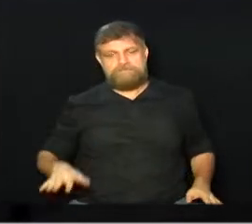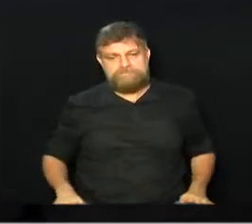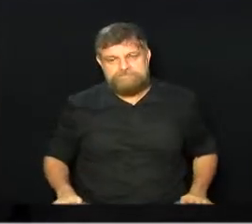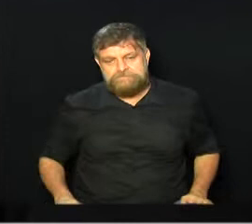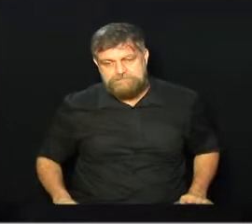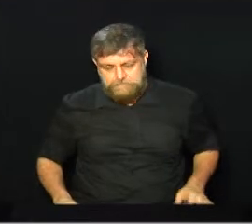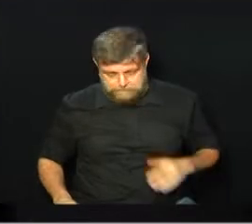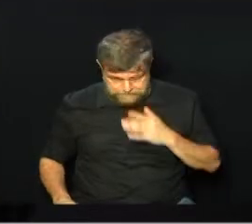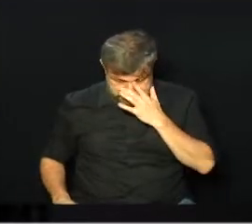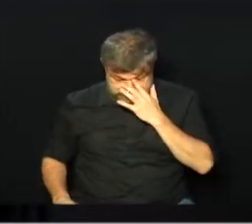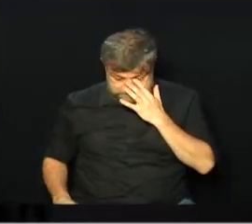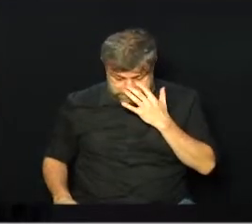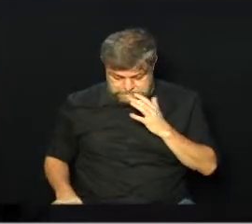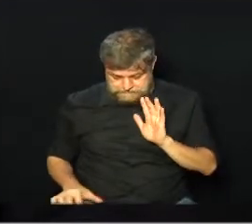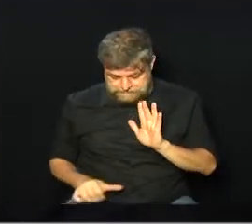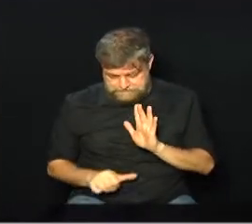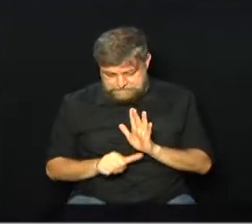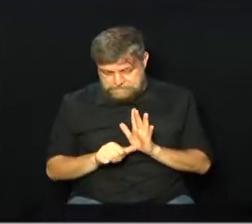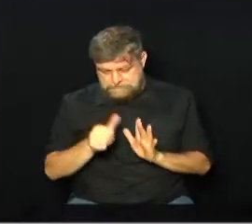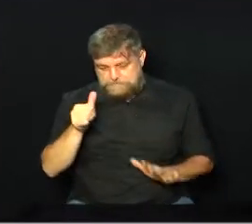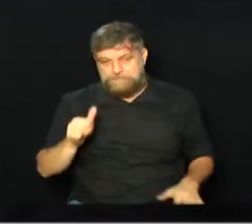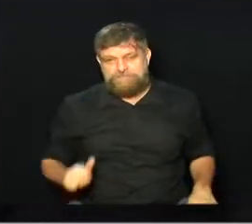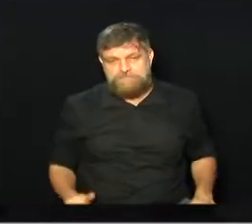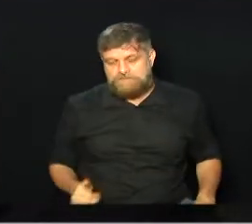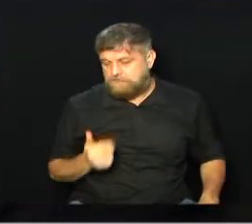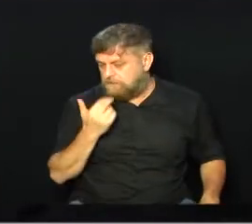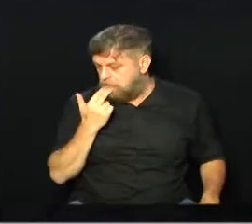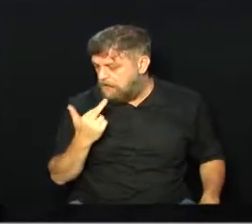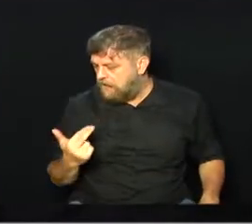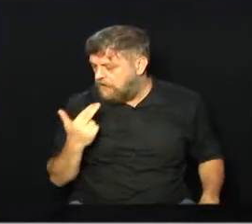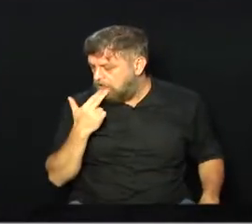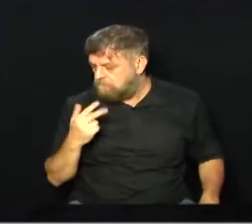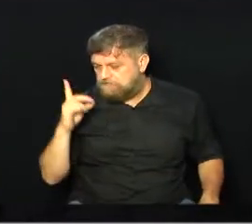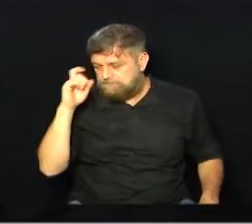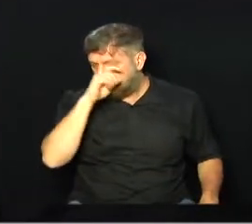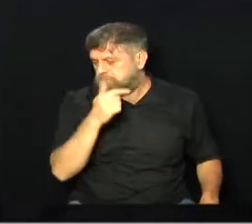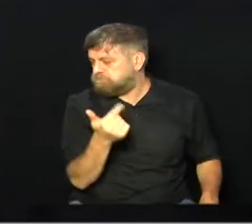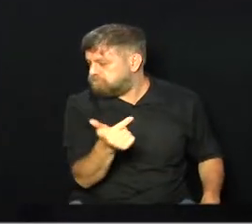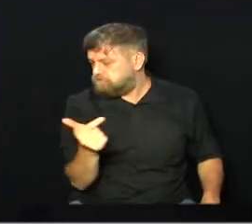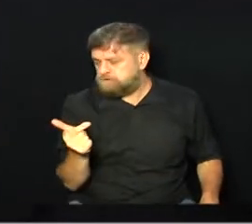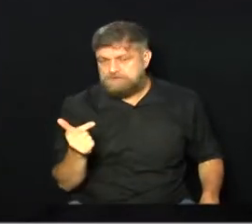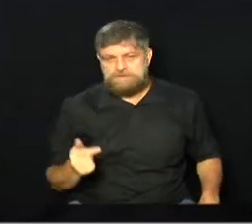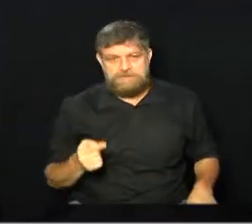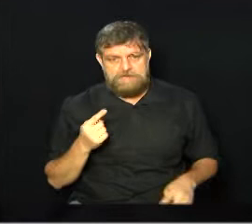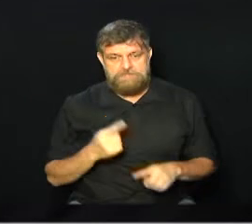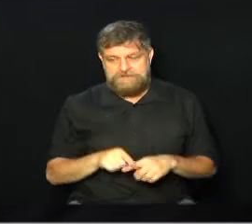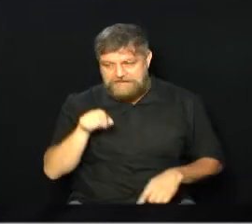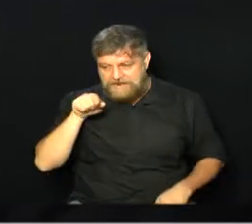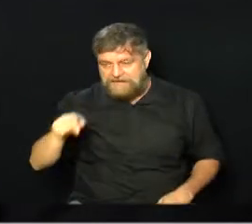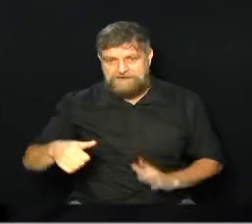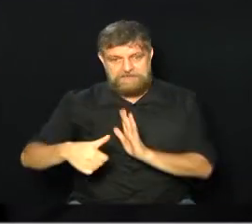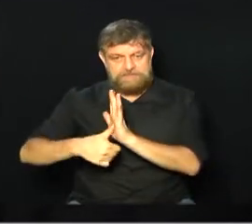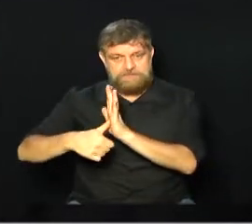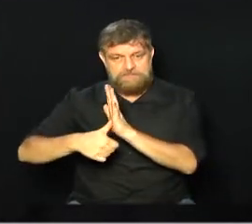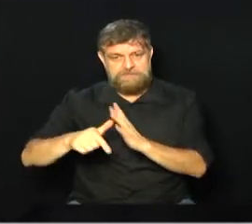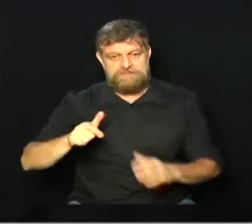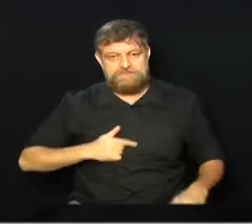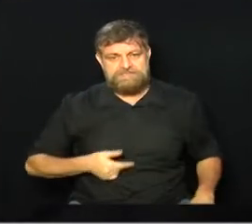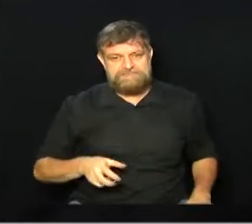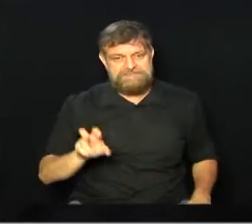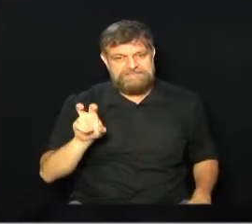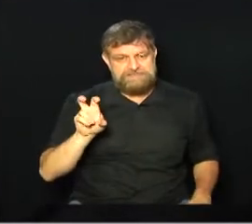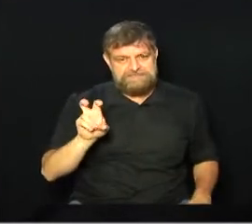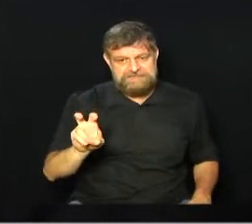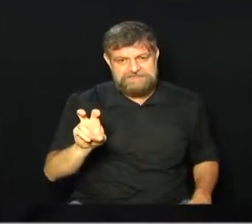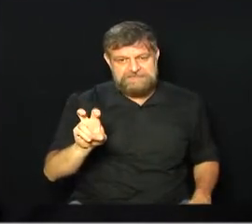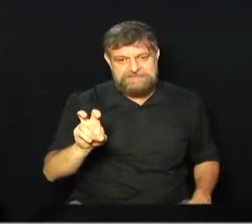Olha, primeiro, a língua eu não tive muita dificuldade, porque a gente, lá no clube, a gente era em 5, nós éramos em